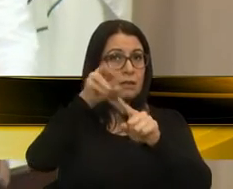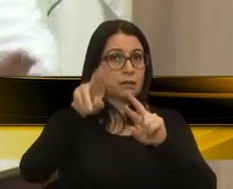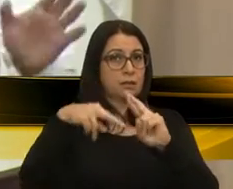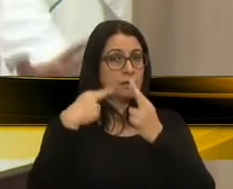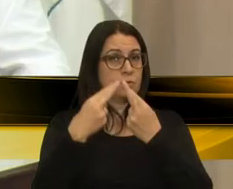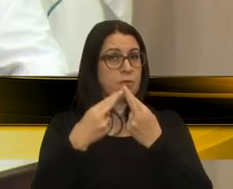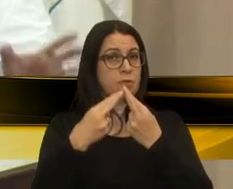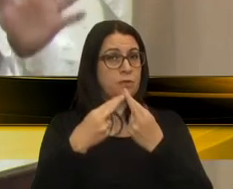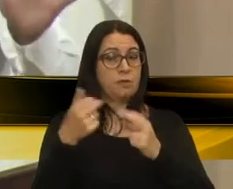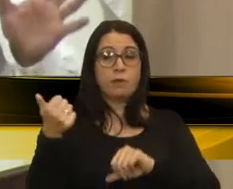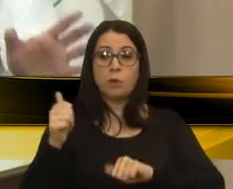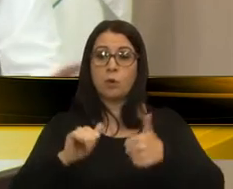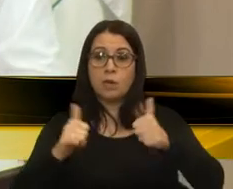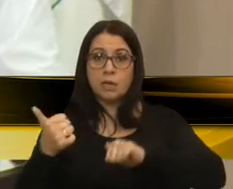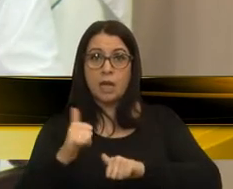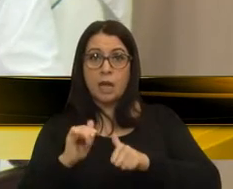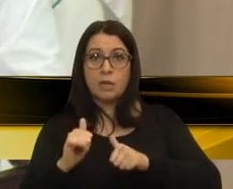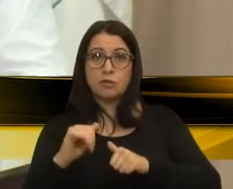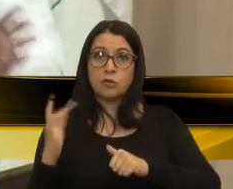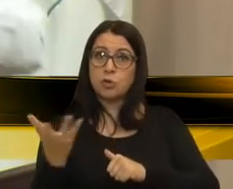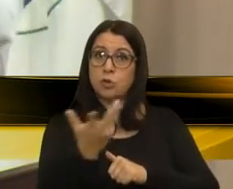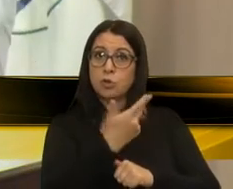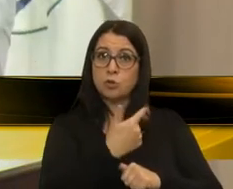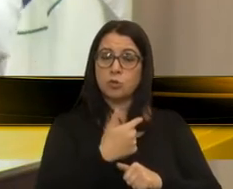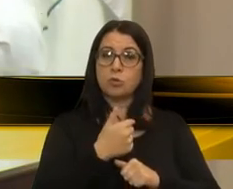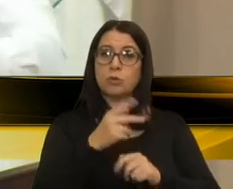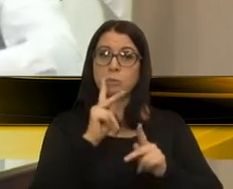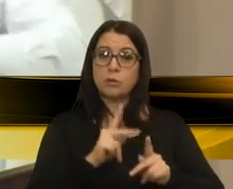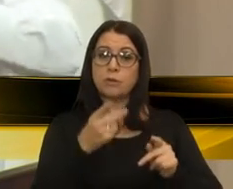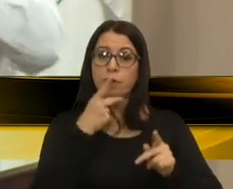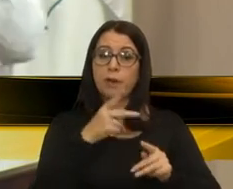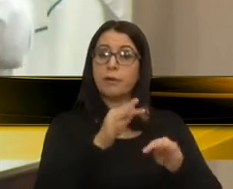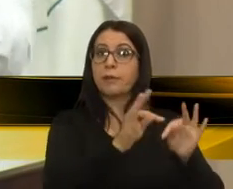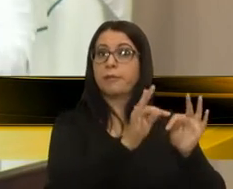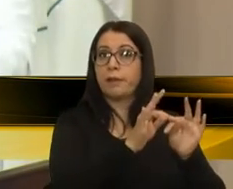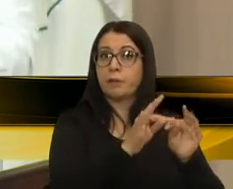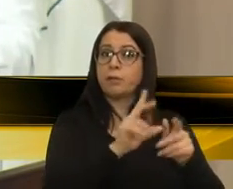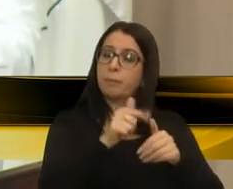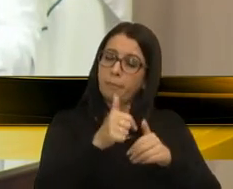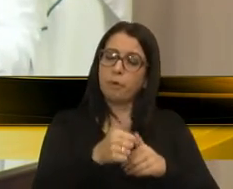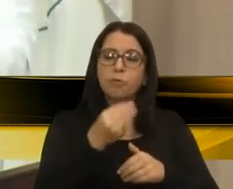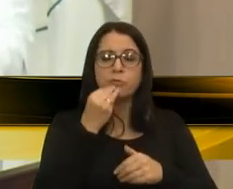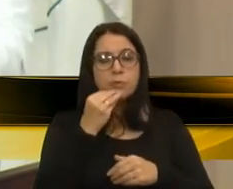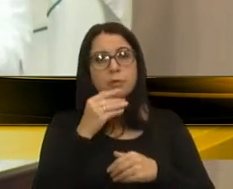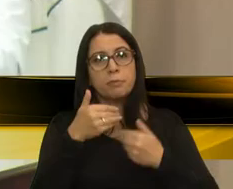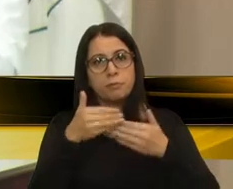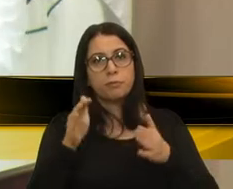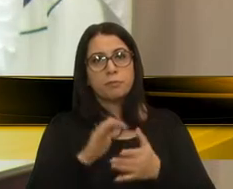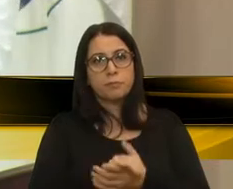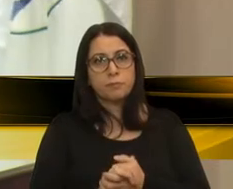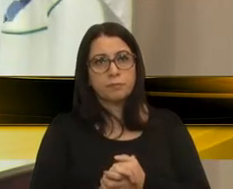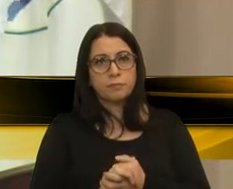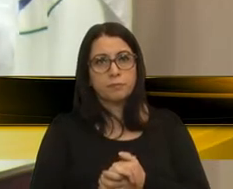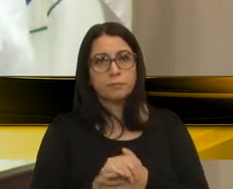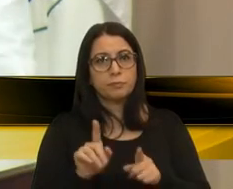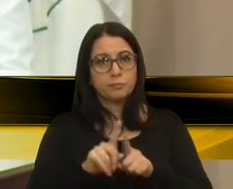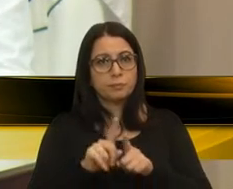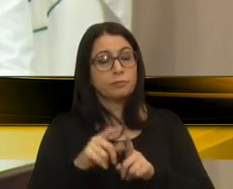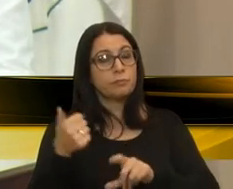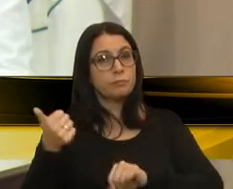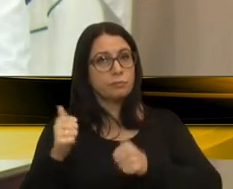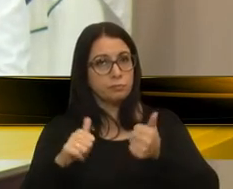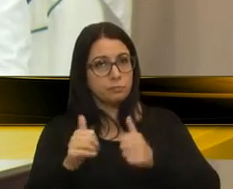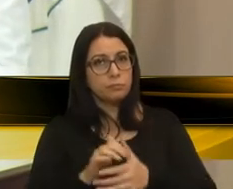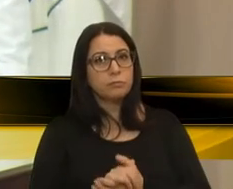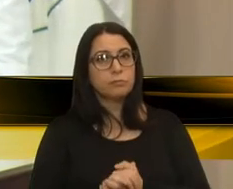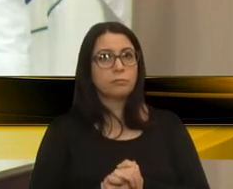que foi a qualidade das intervenções técnicas. Obviamente que depois também foi aberto para as nem foram